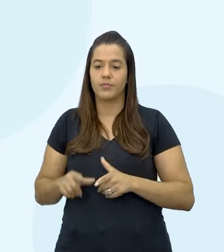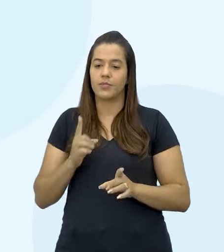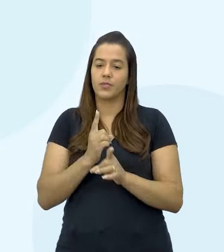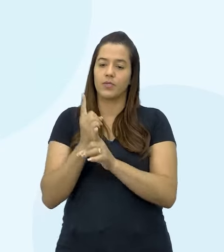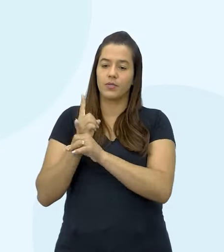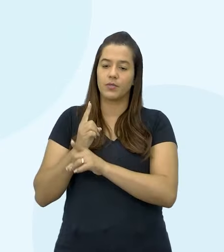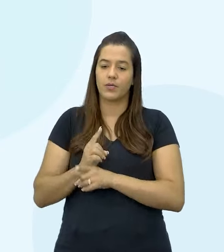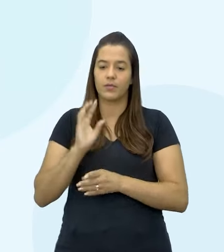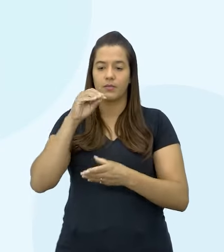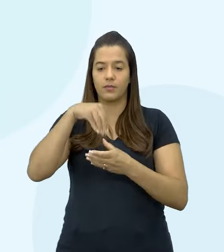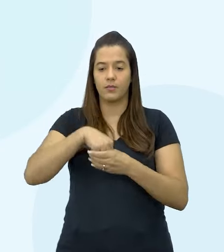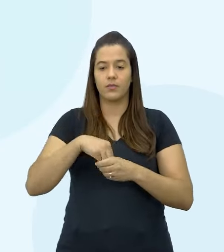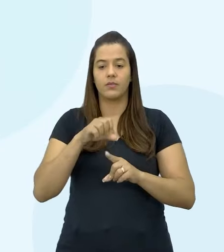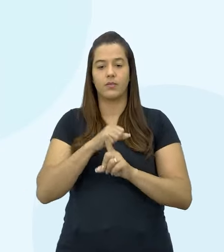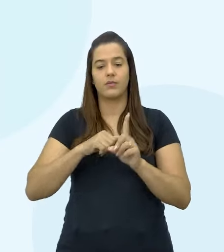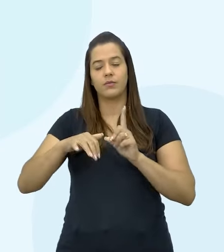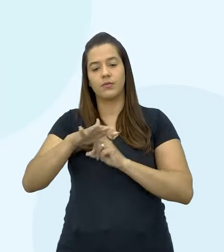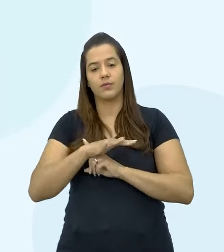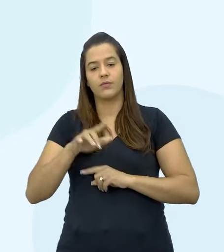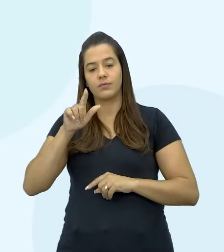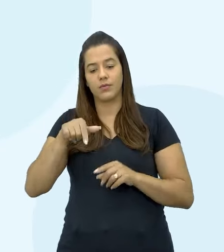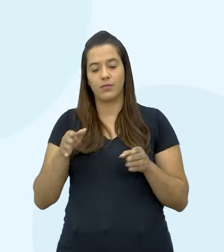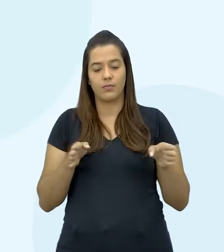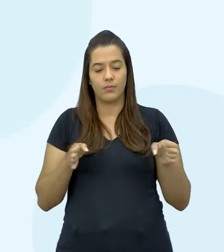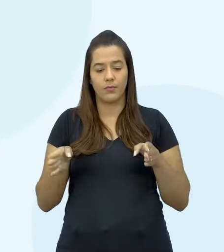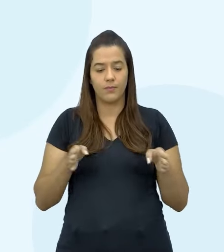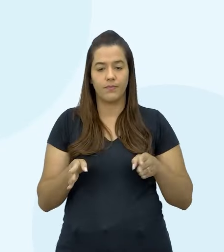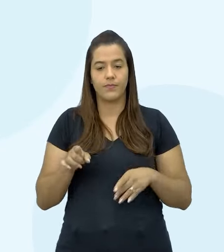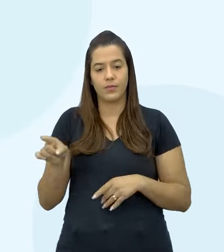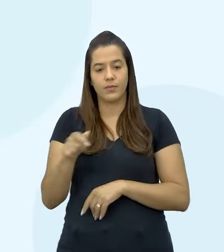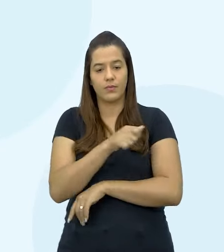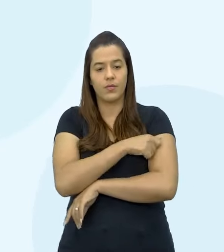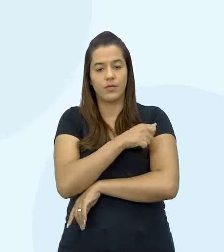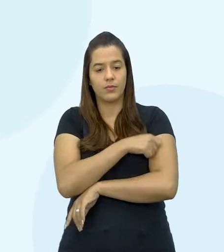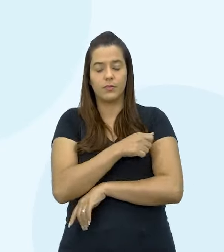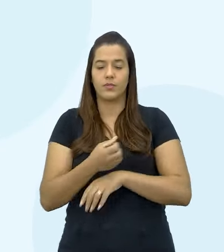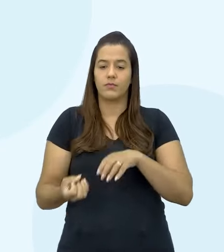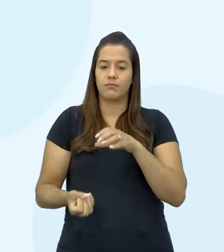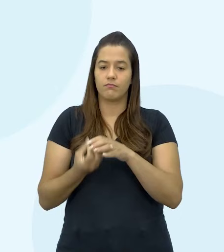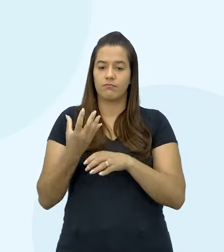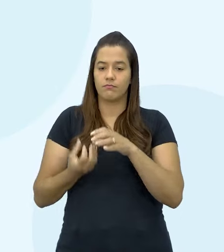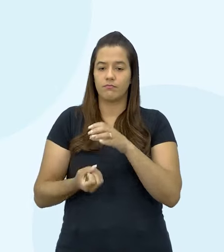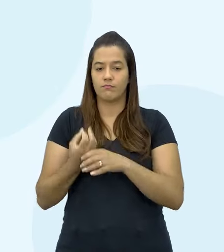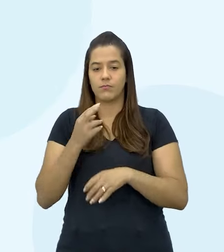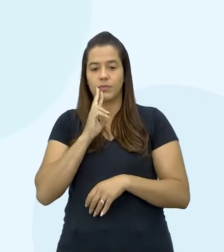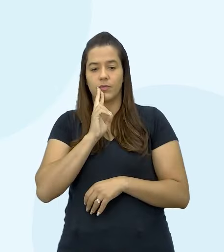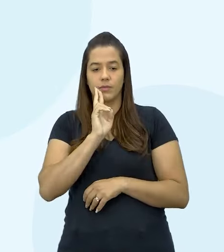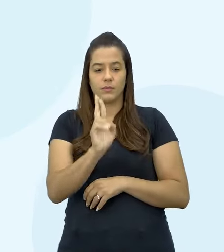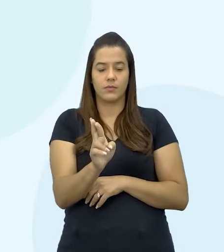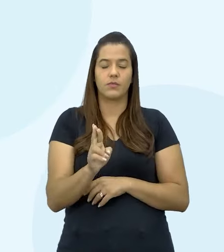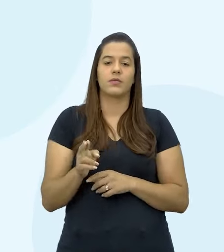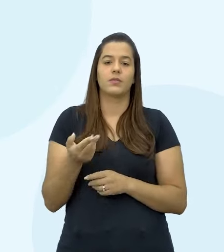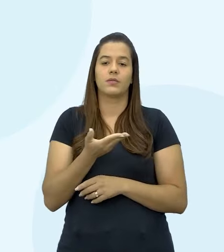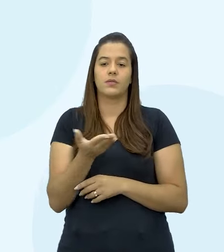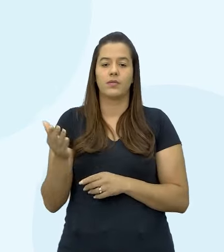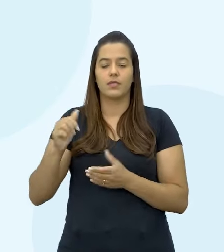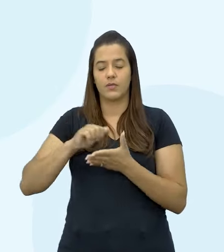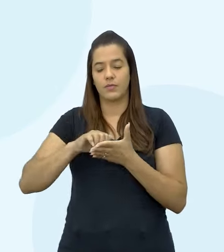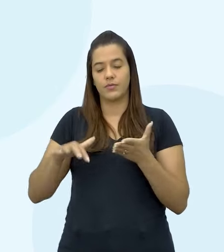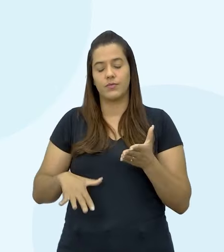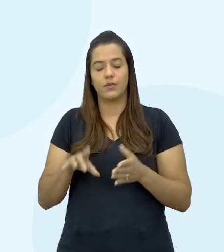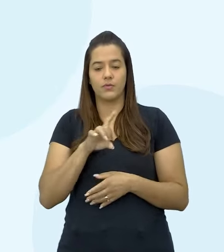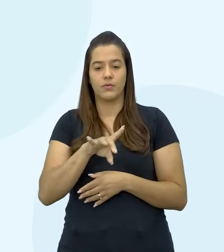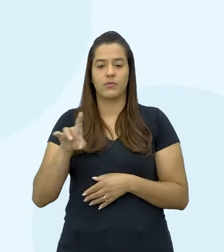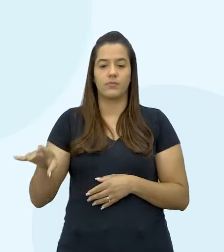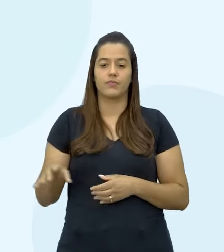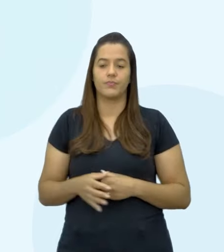na sociedade, ou seja, aquele momento em que o aluno vai expor de forma criativa, né, os resultados das suas